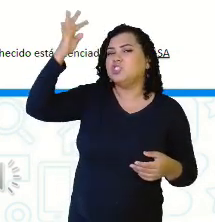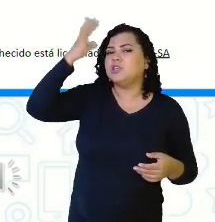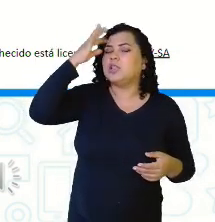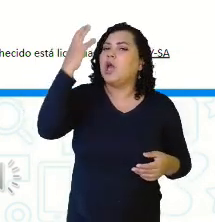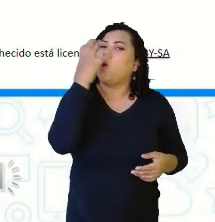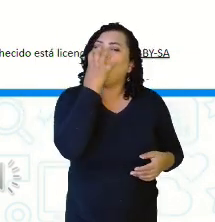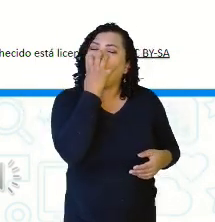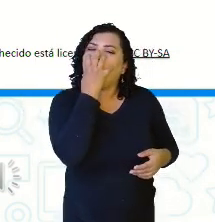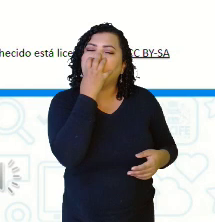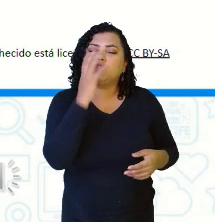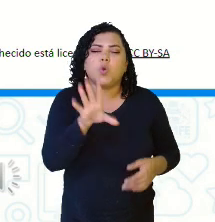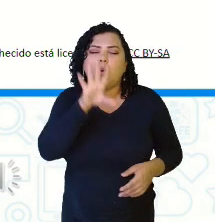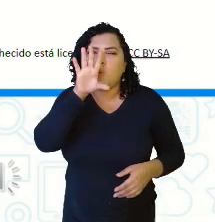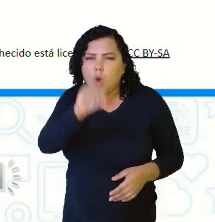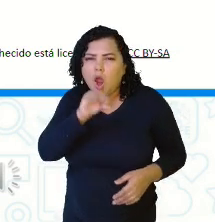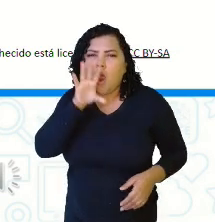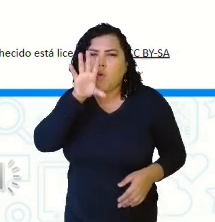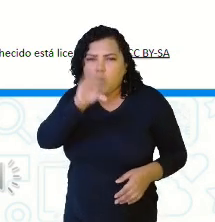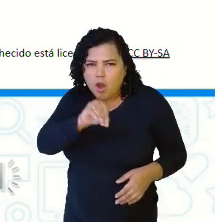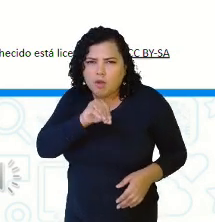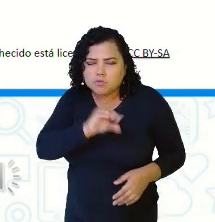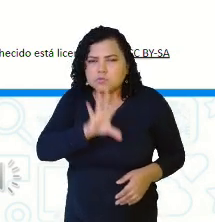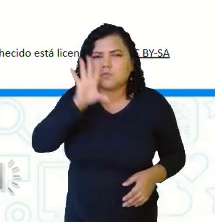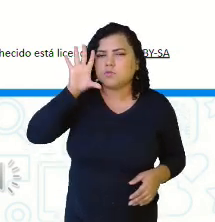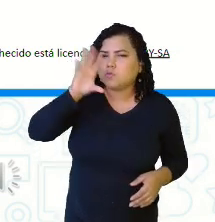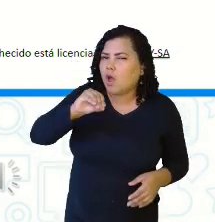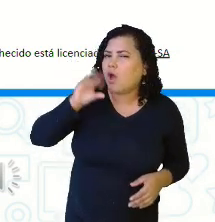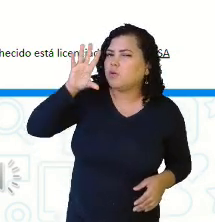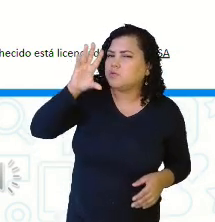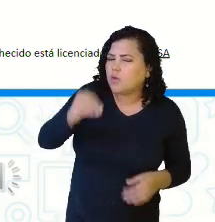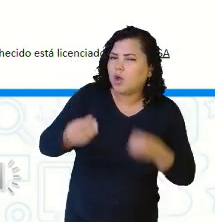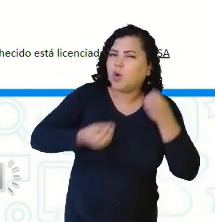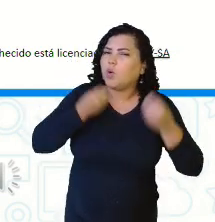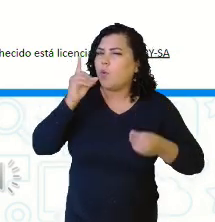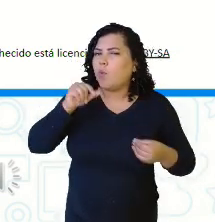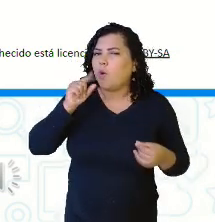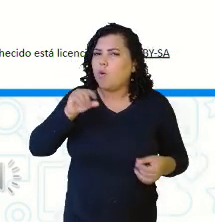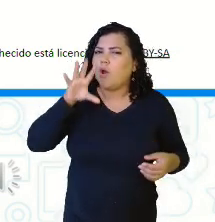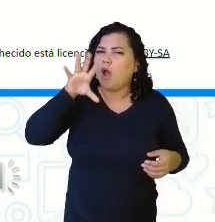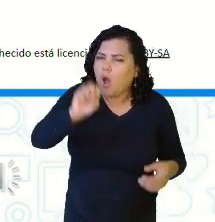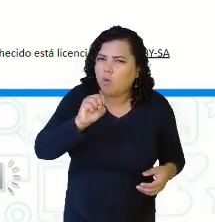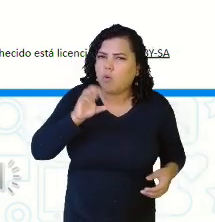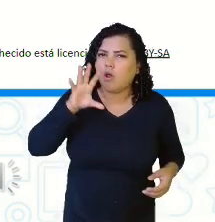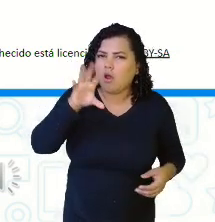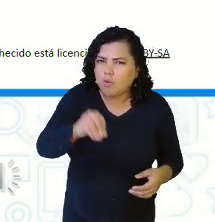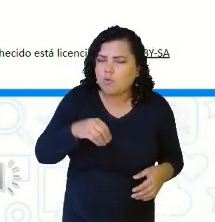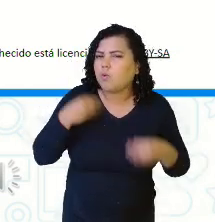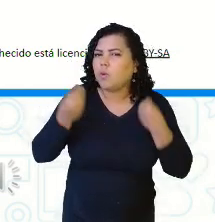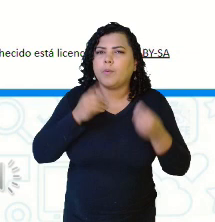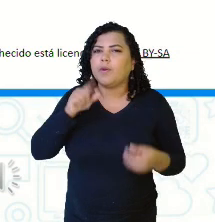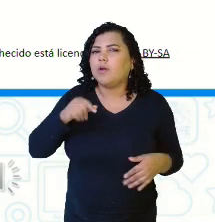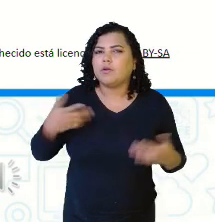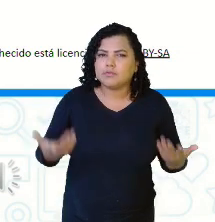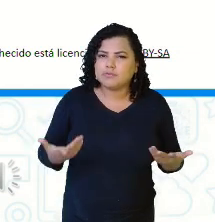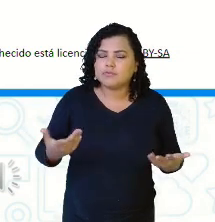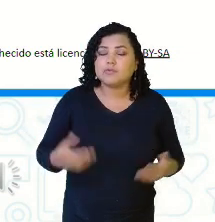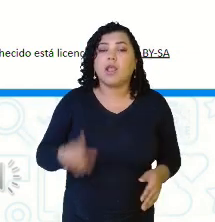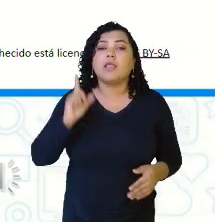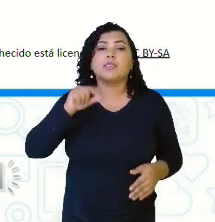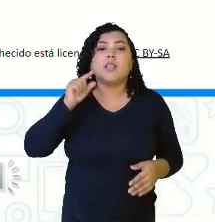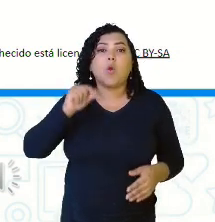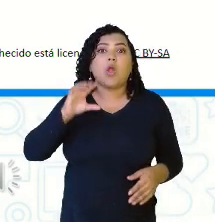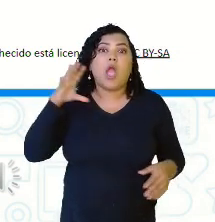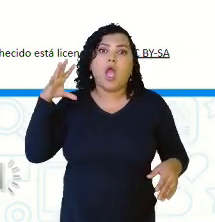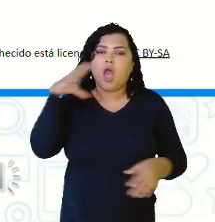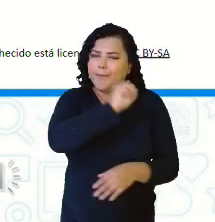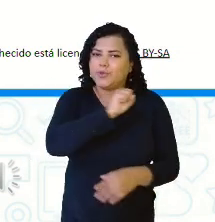imaginação para pensar. Como é que é o som do cachorro? Quando ele faz, au, au. Então, é um som de